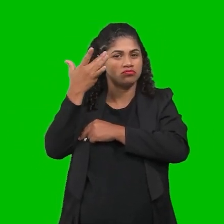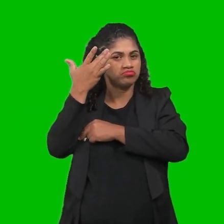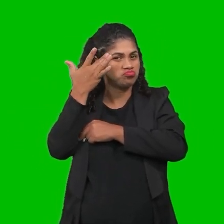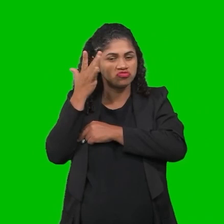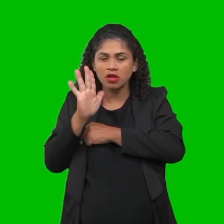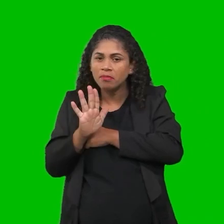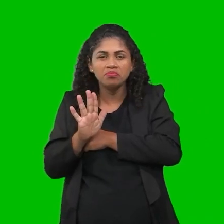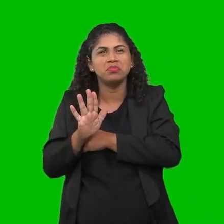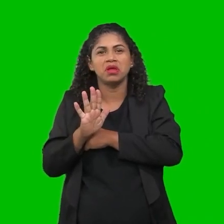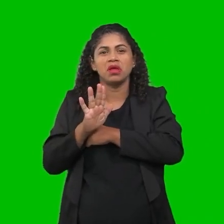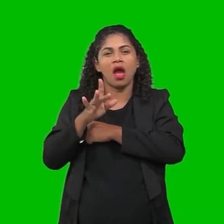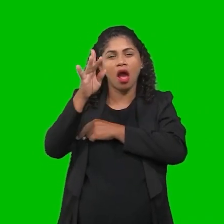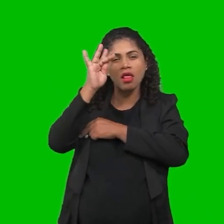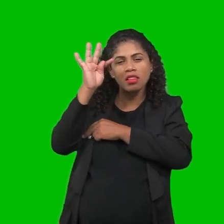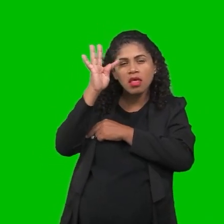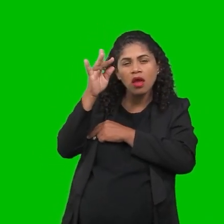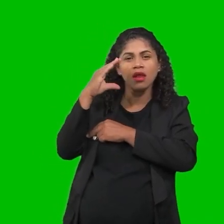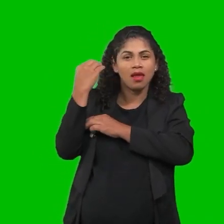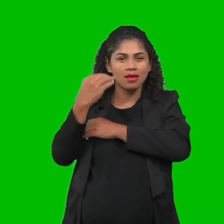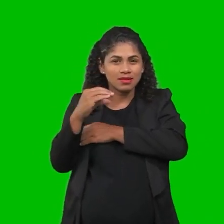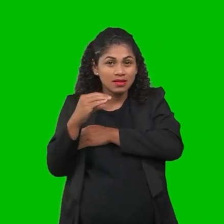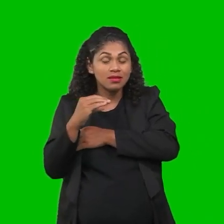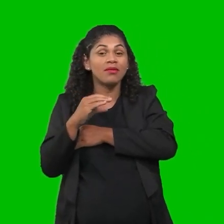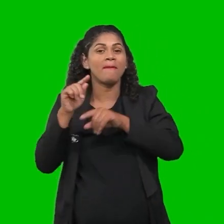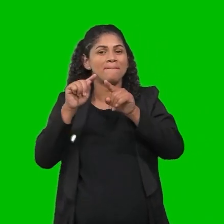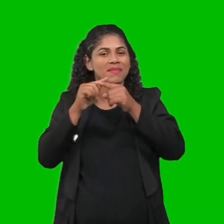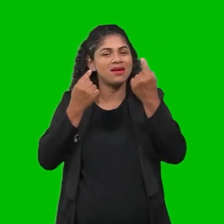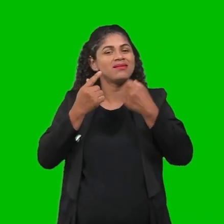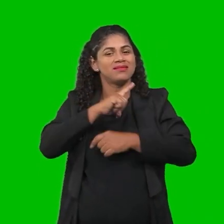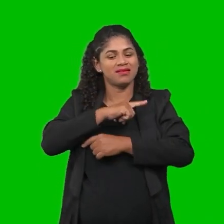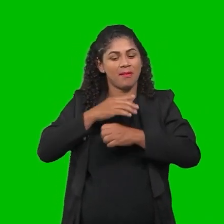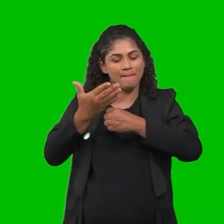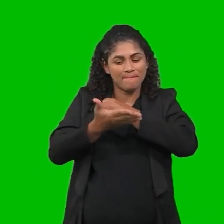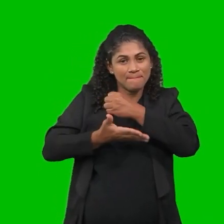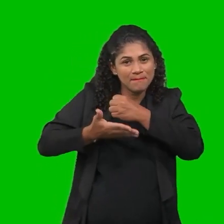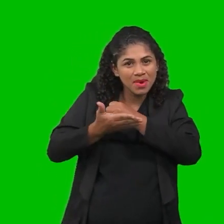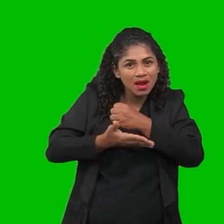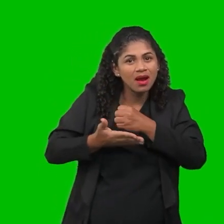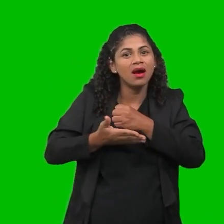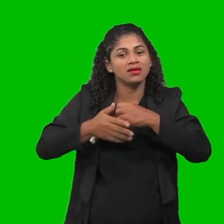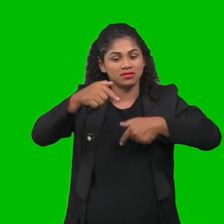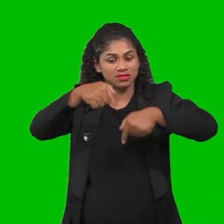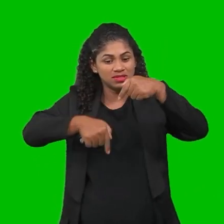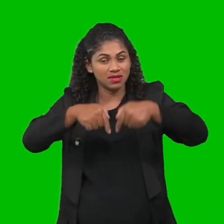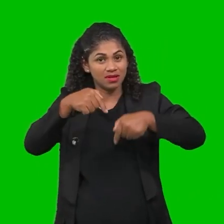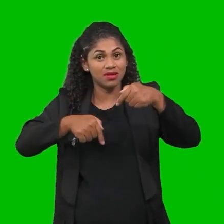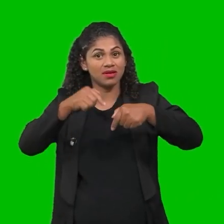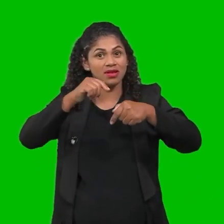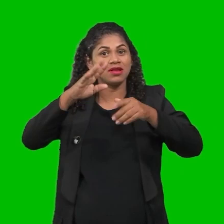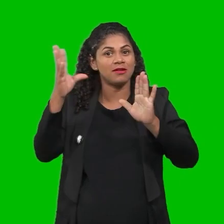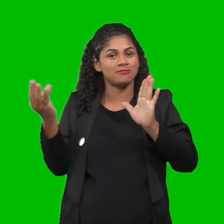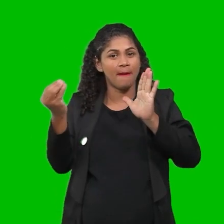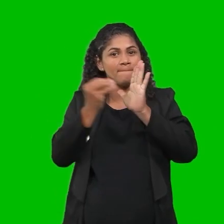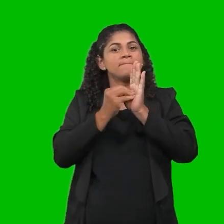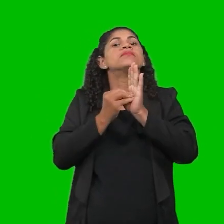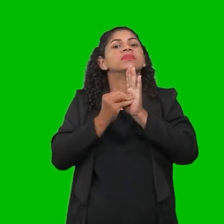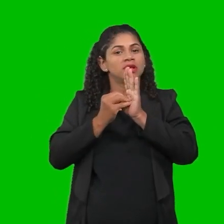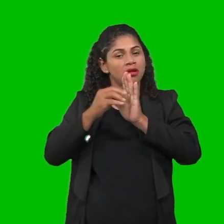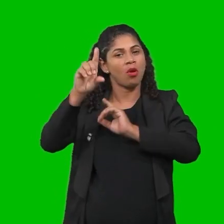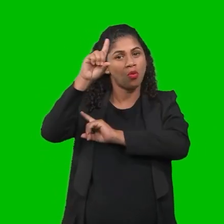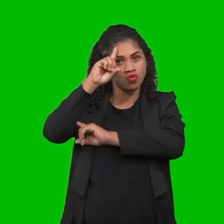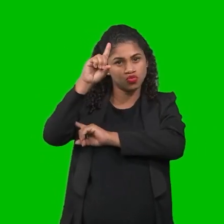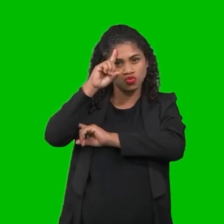soubessem, né, a teoria, todos eles têm um fundamento químico que eles aplicam ali ao seu